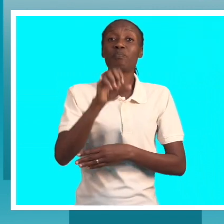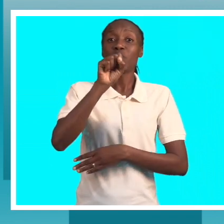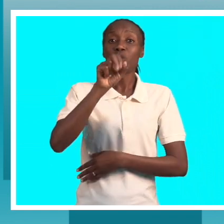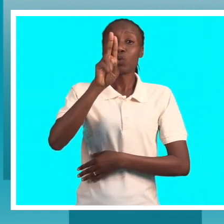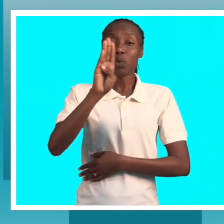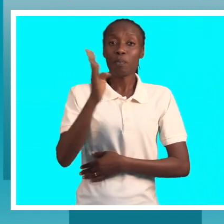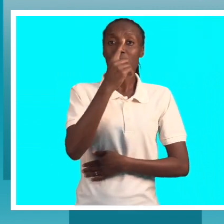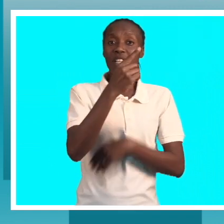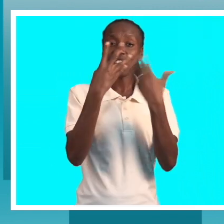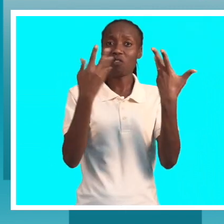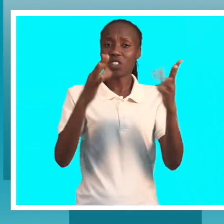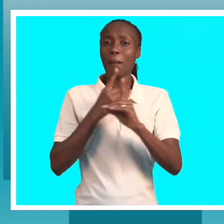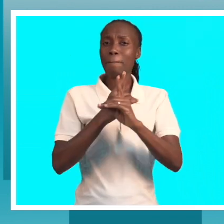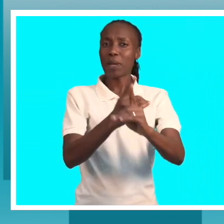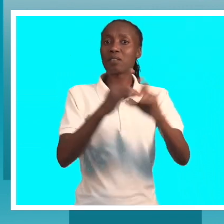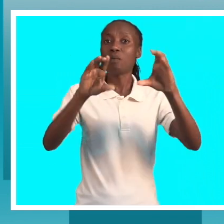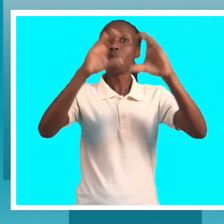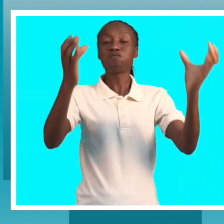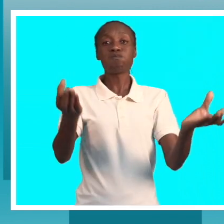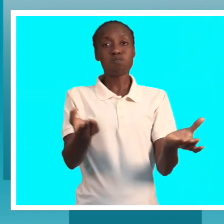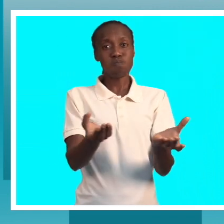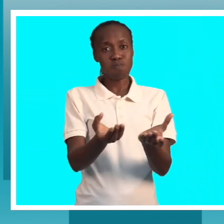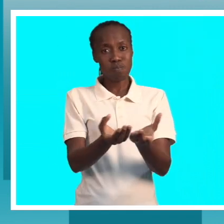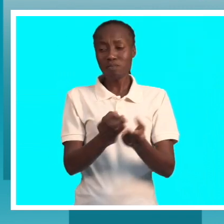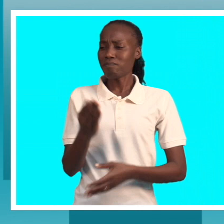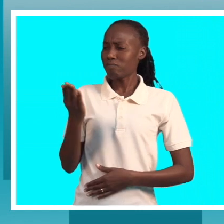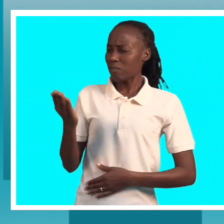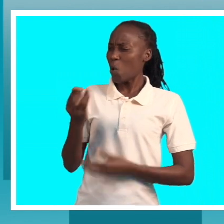basquetebol em sub-19 estive no Mundial.